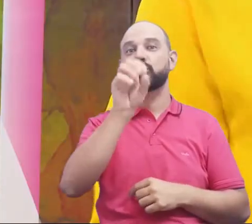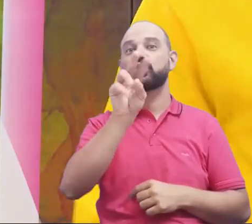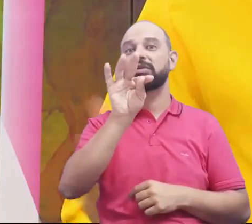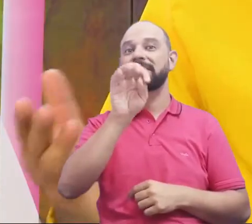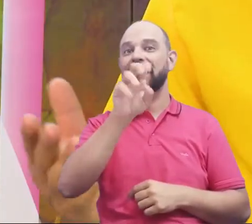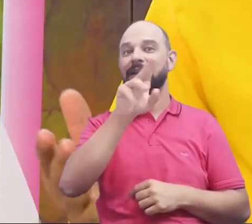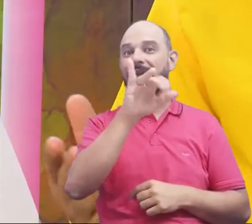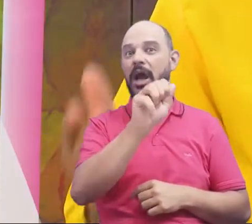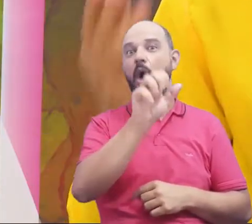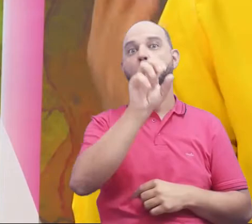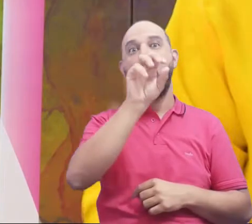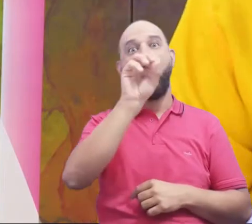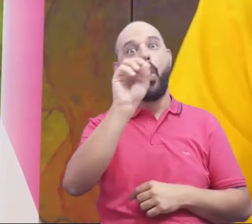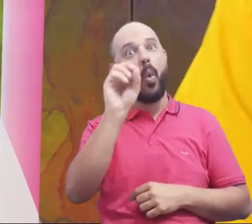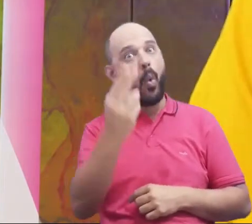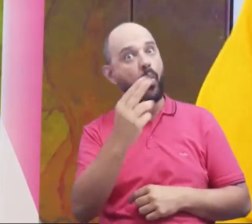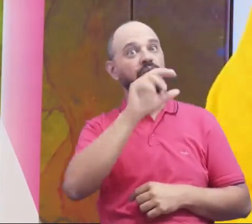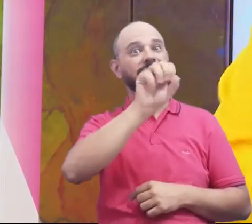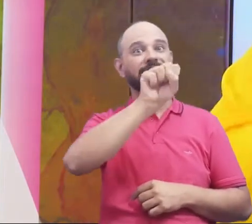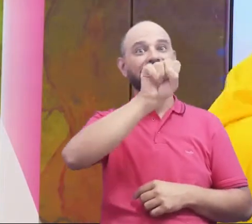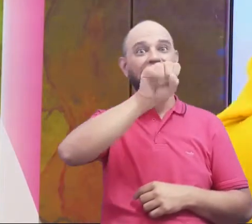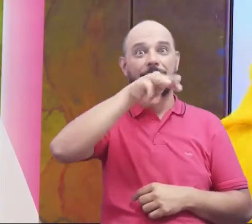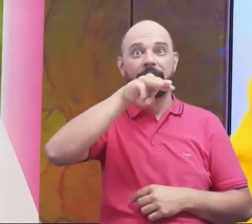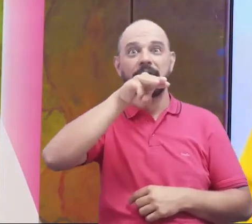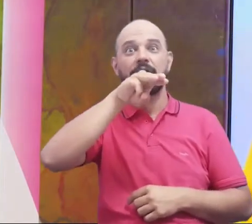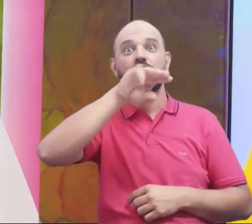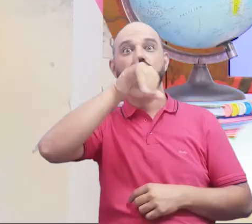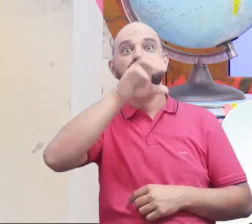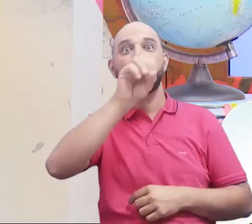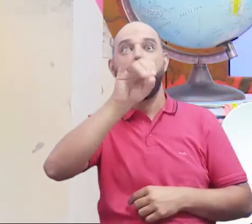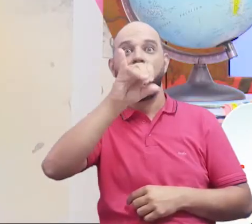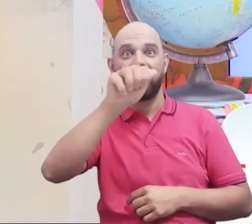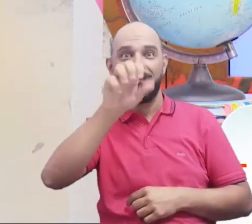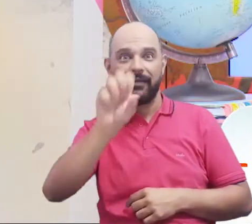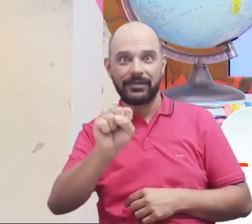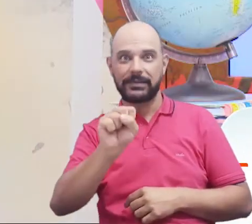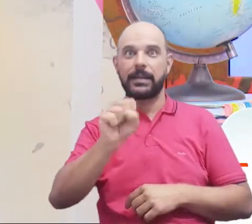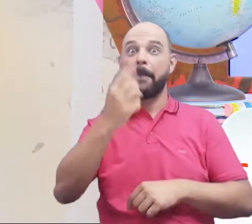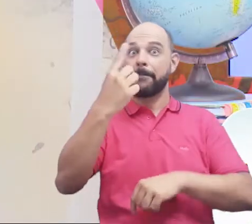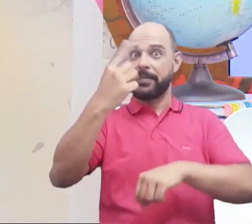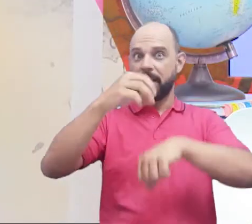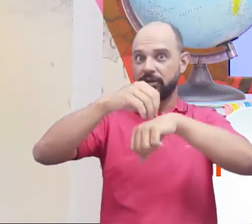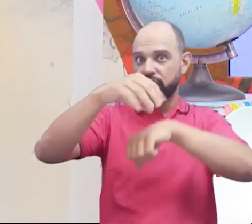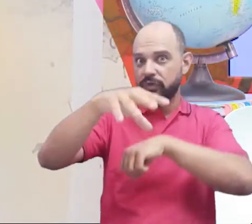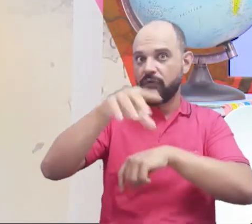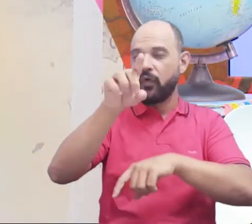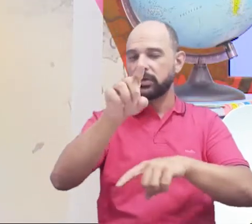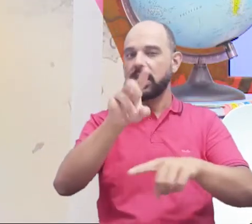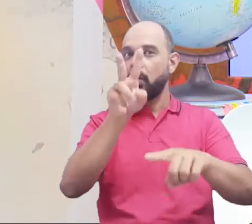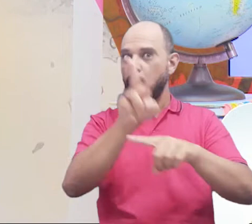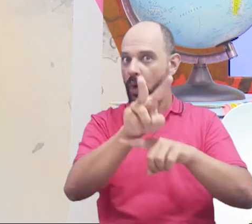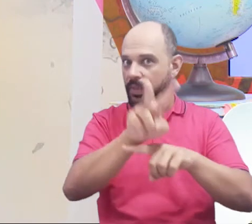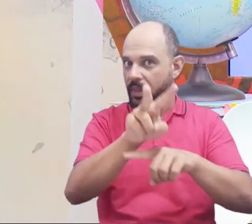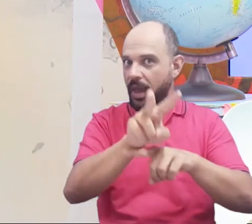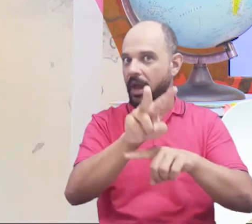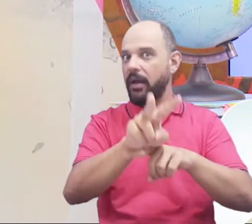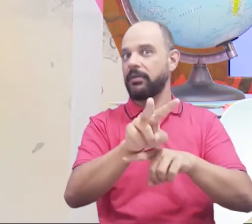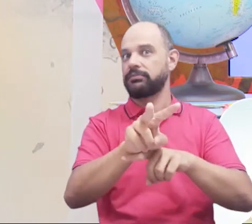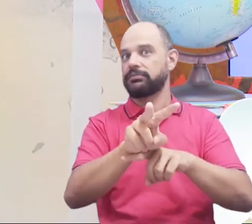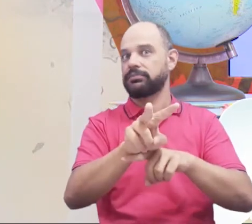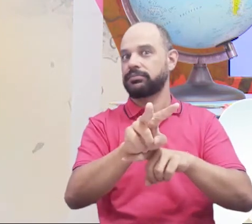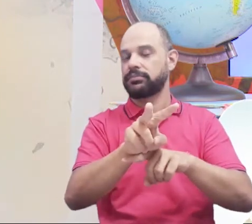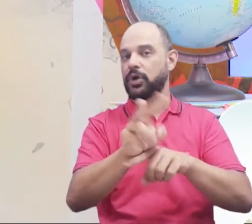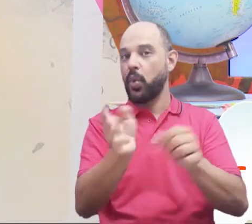As dicas são preciosas, que tal anotar para não esquecer? A primeira dica é guardar separadamente as peças.